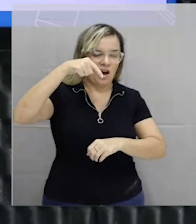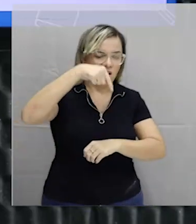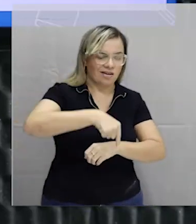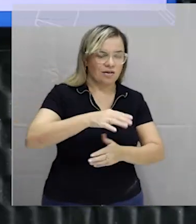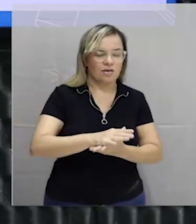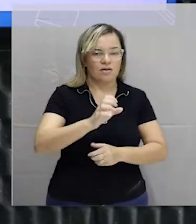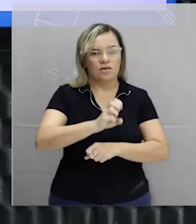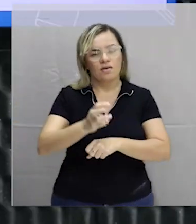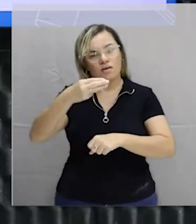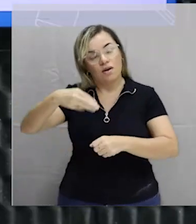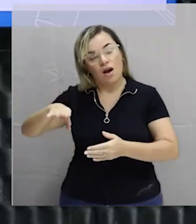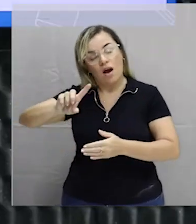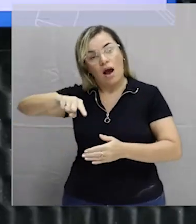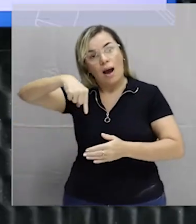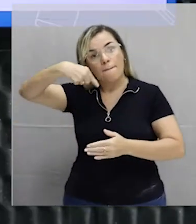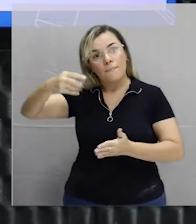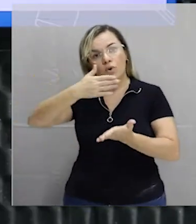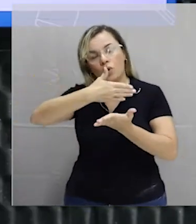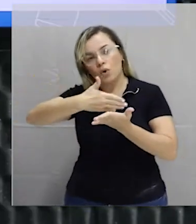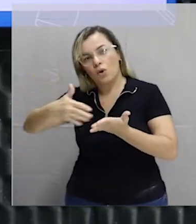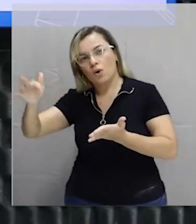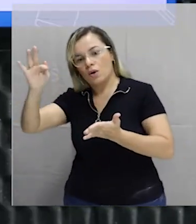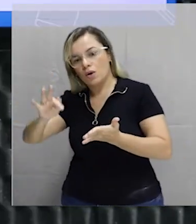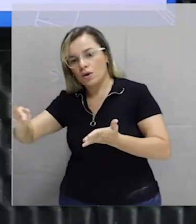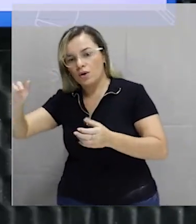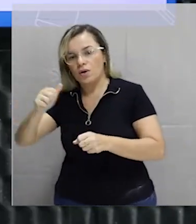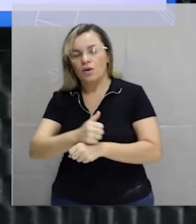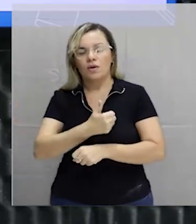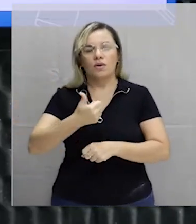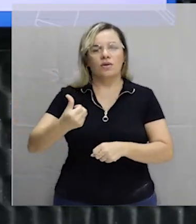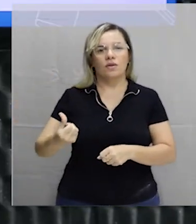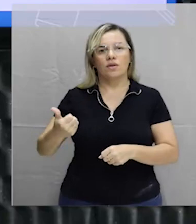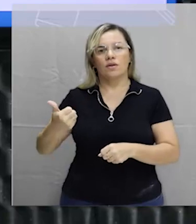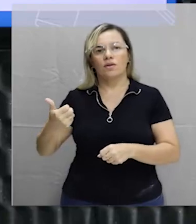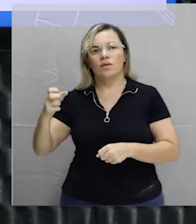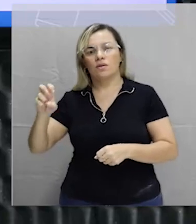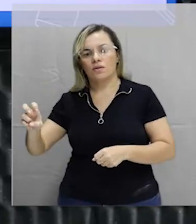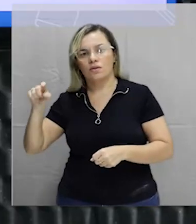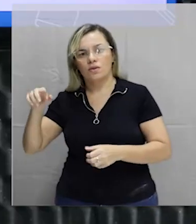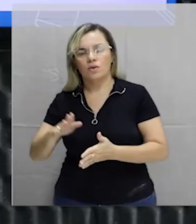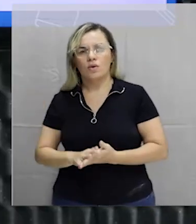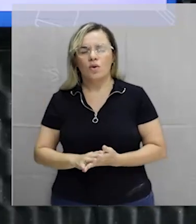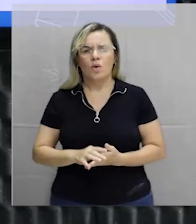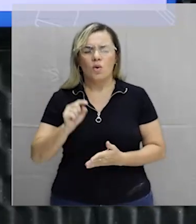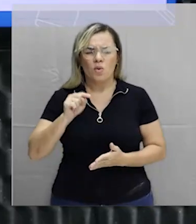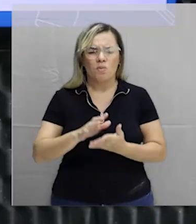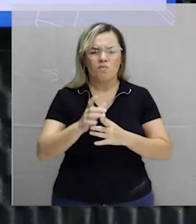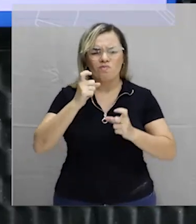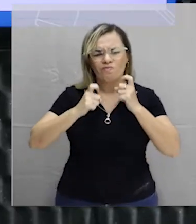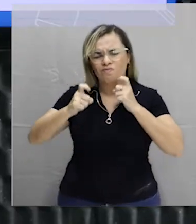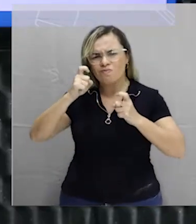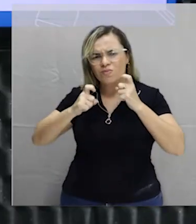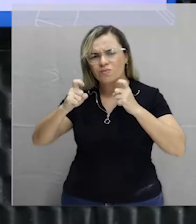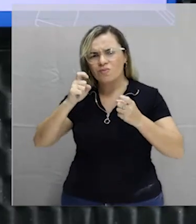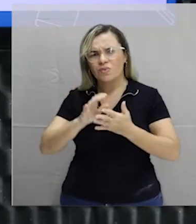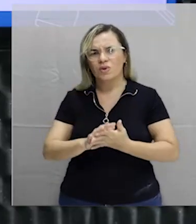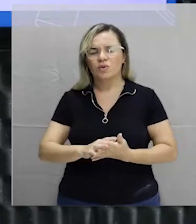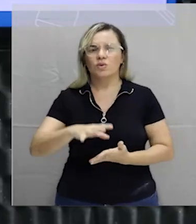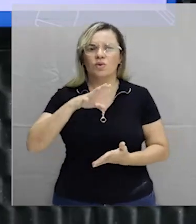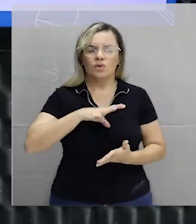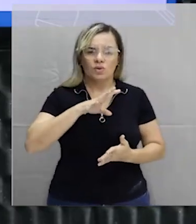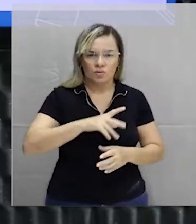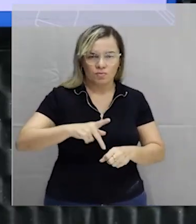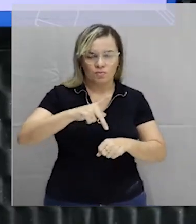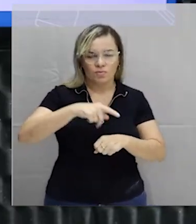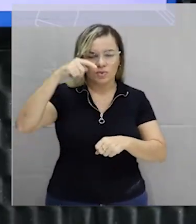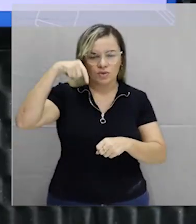a expulsão dos franceses em 1615, uma das preocupações do Estado português que